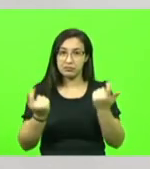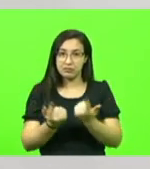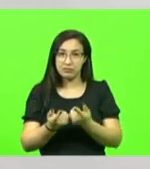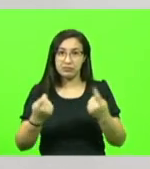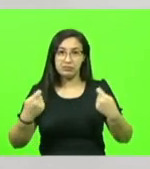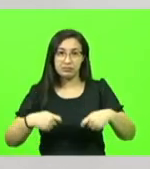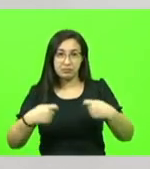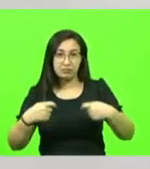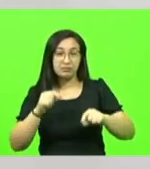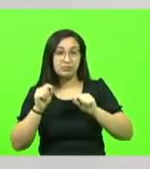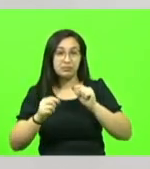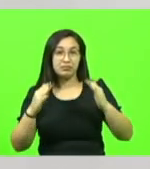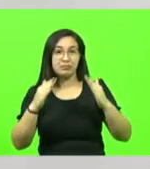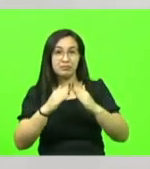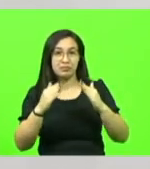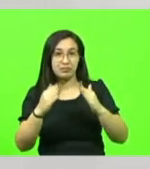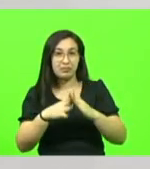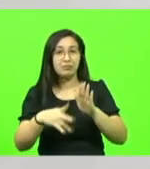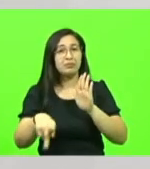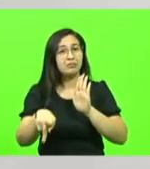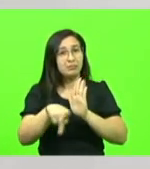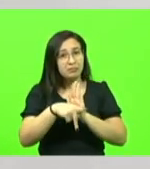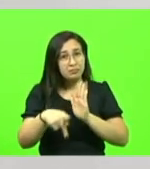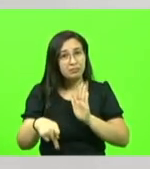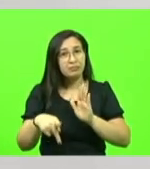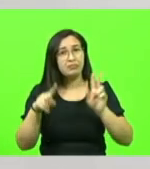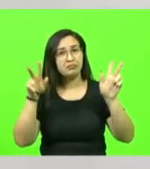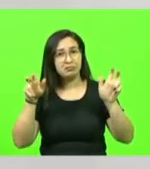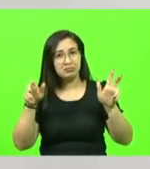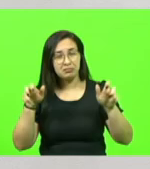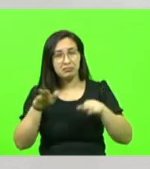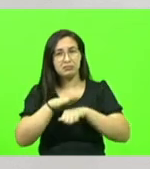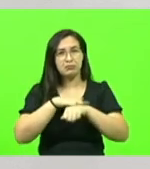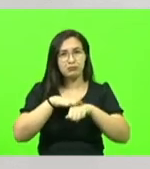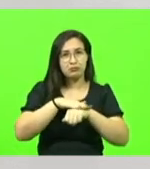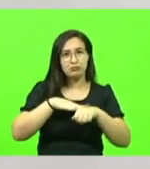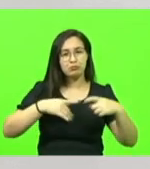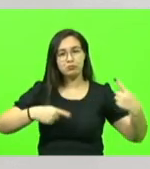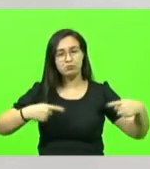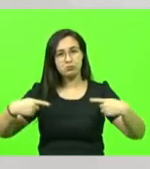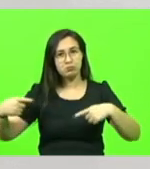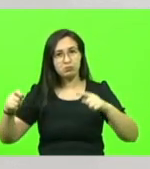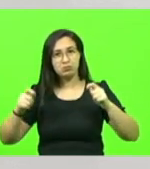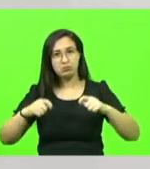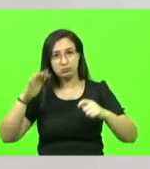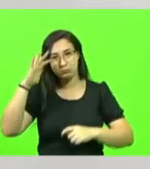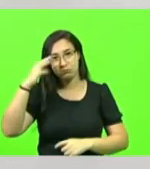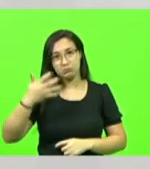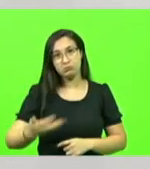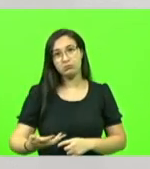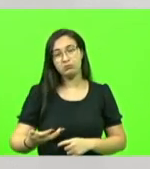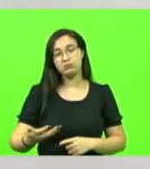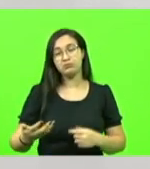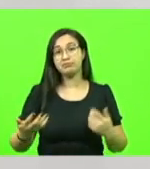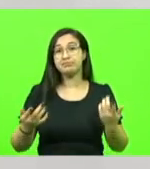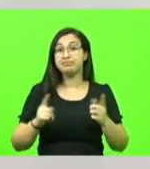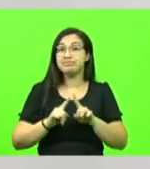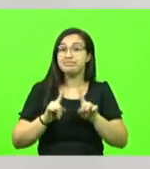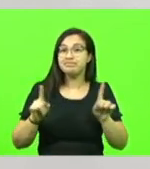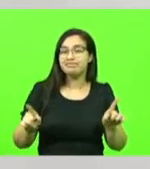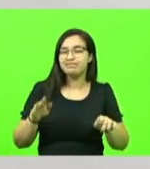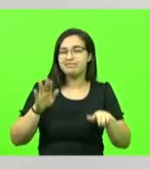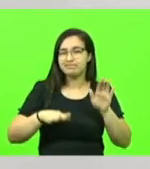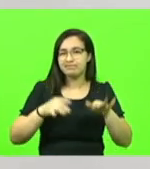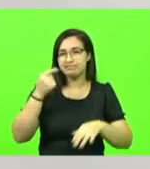casa, onde esse tipo de situação encontra a solução. Mas não. Eu vejo muitas